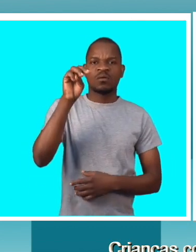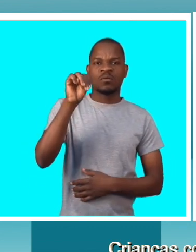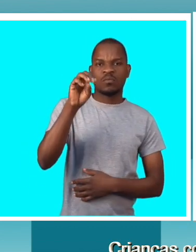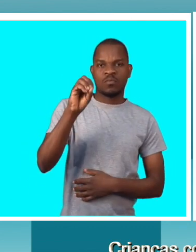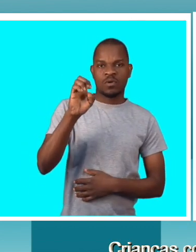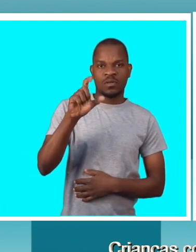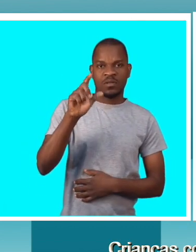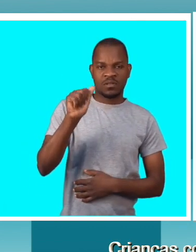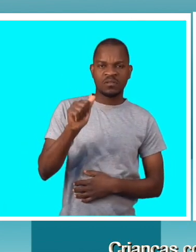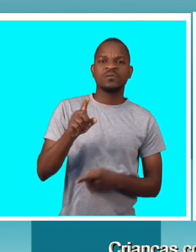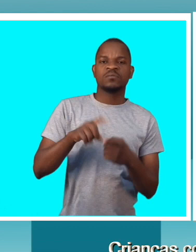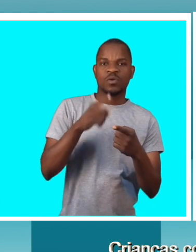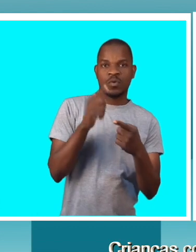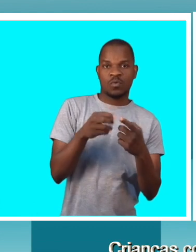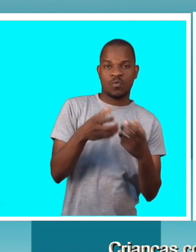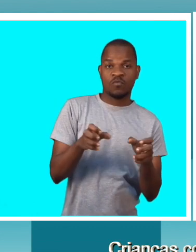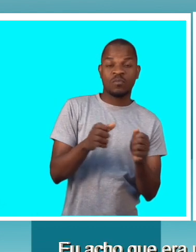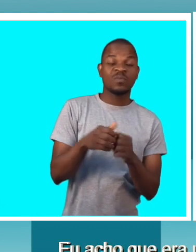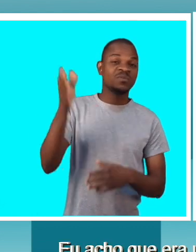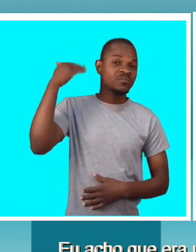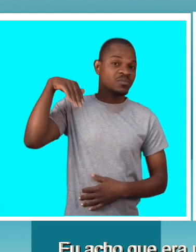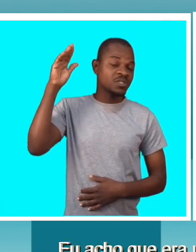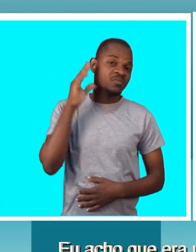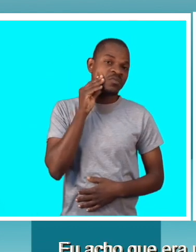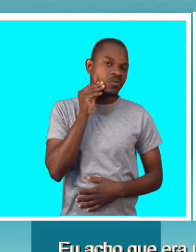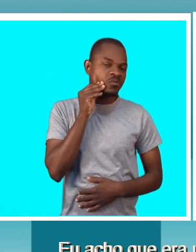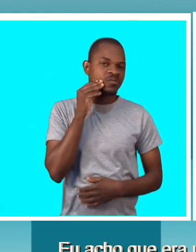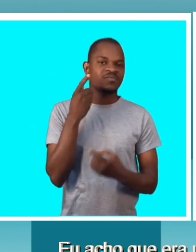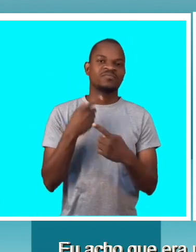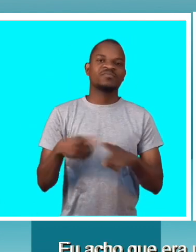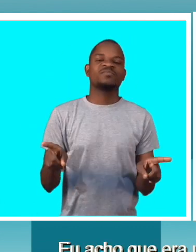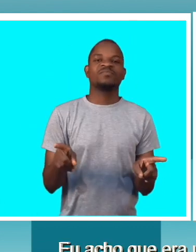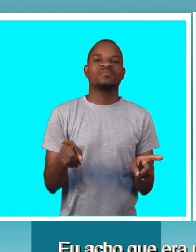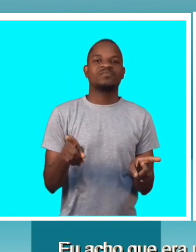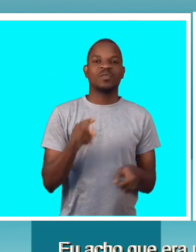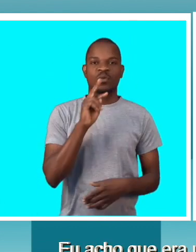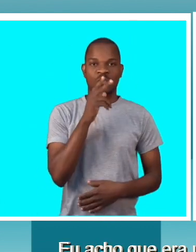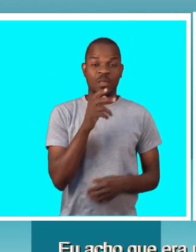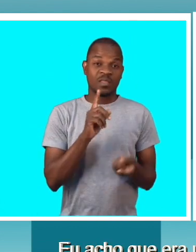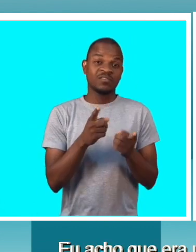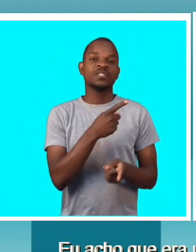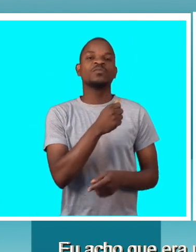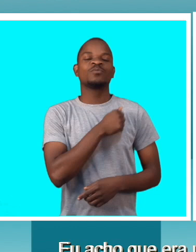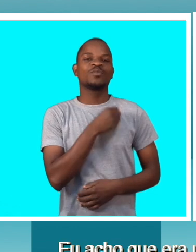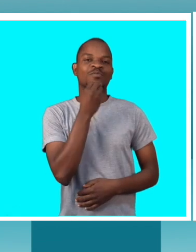aquilo que os nossos velhos falavam. Eu acho que é melhor a maneira de comer sozinhos.